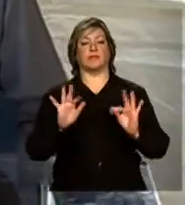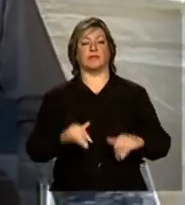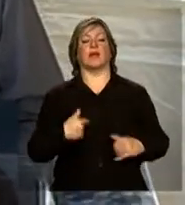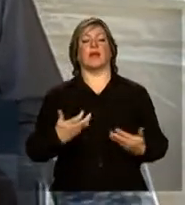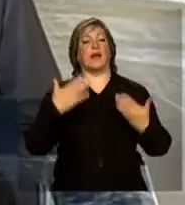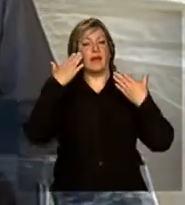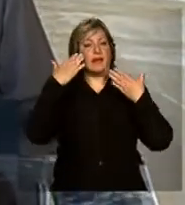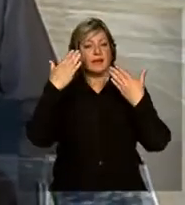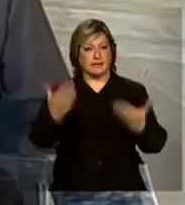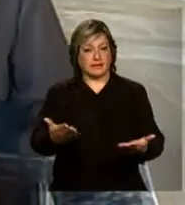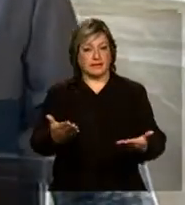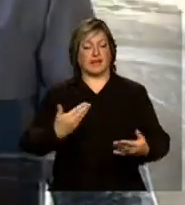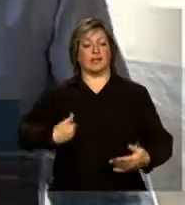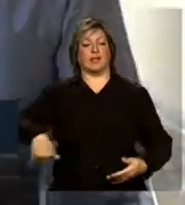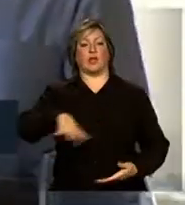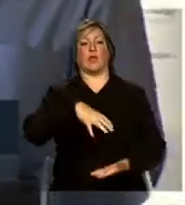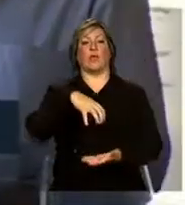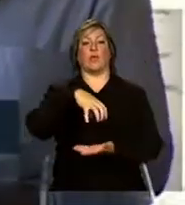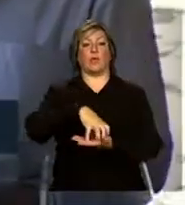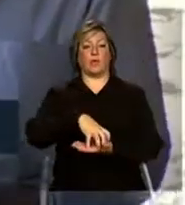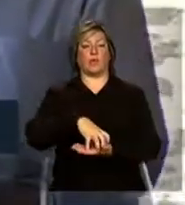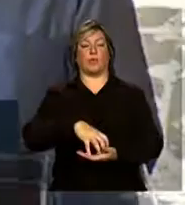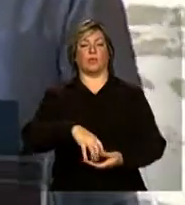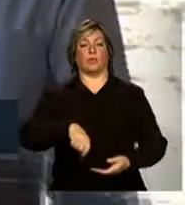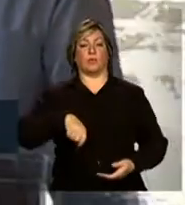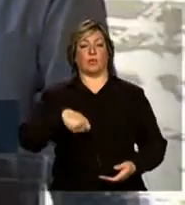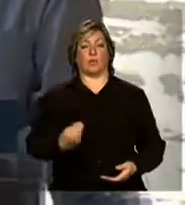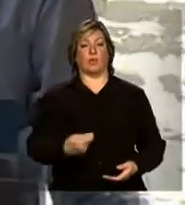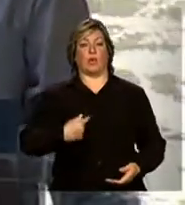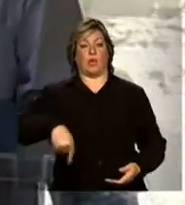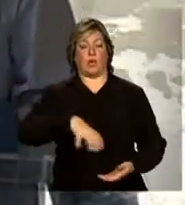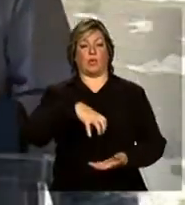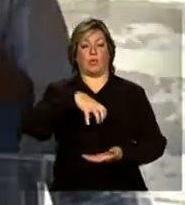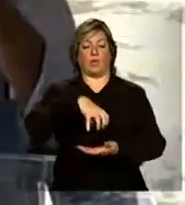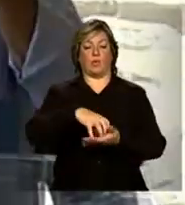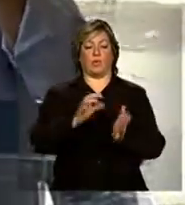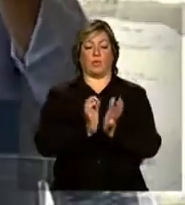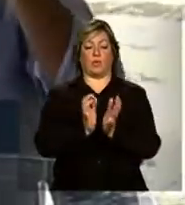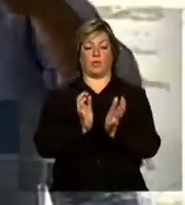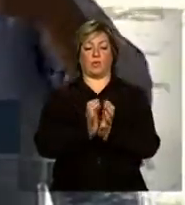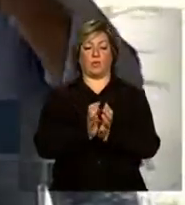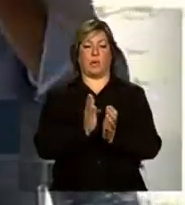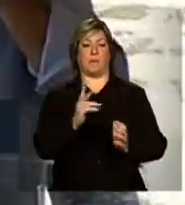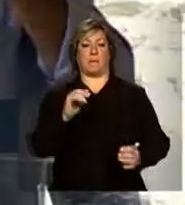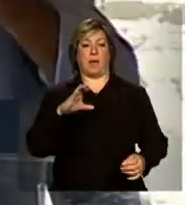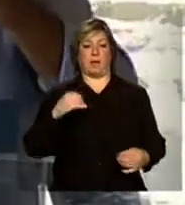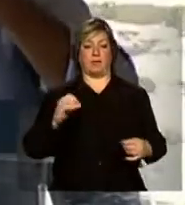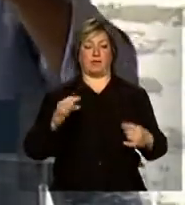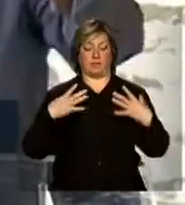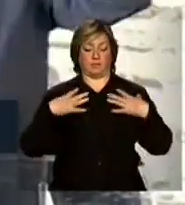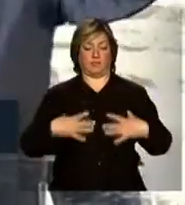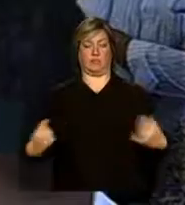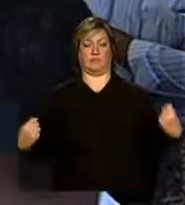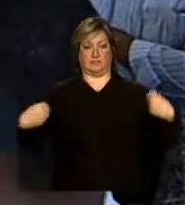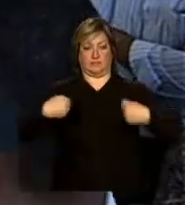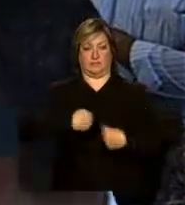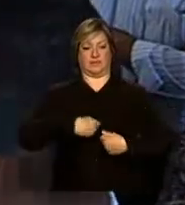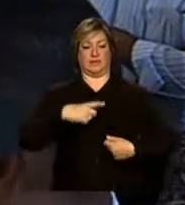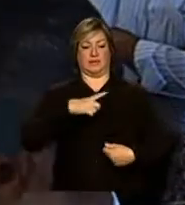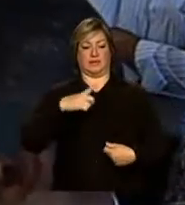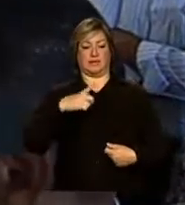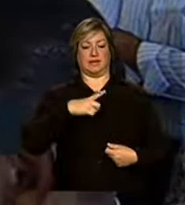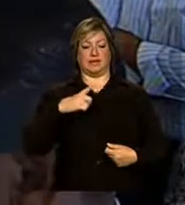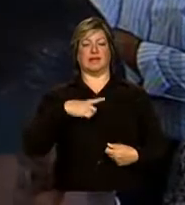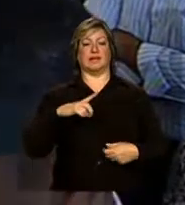eu queria agradecer a nossa equipe eu chamo a nossa equipe de branco a nossa equipe de branco é essa questão de jaleco ficou